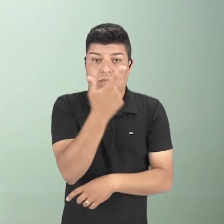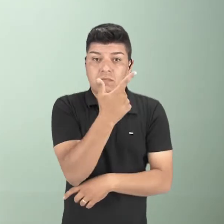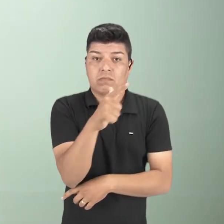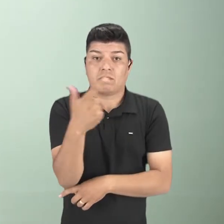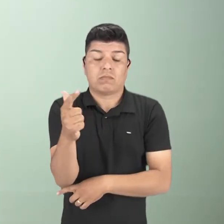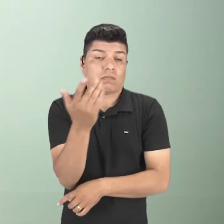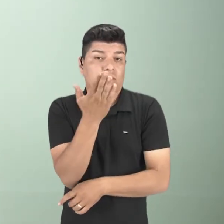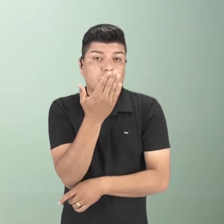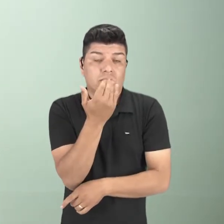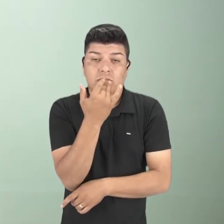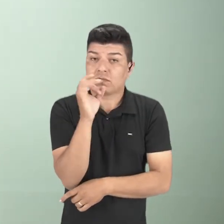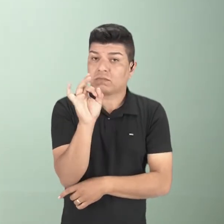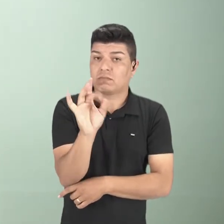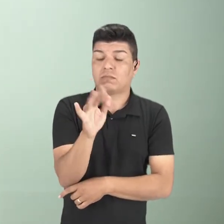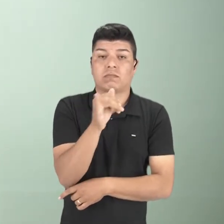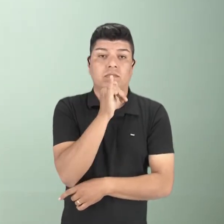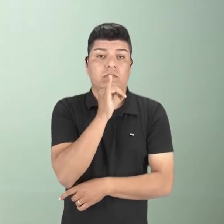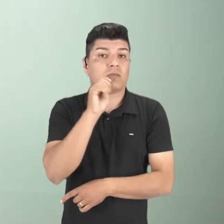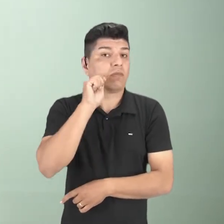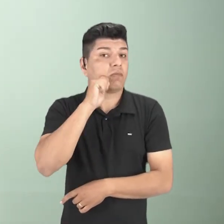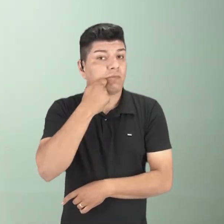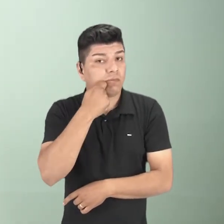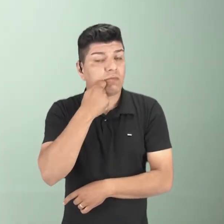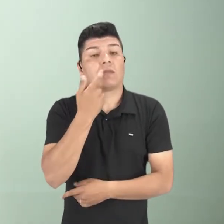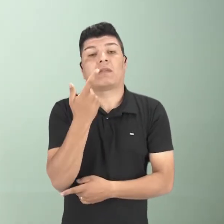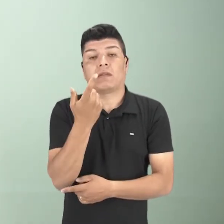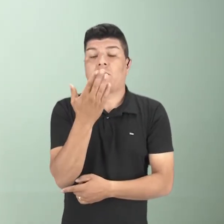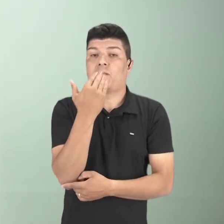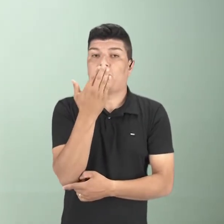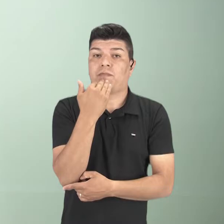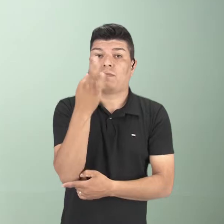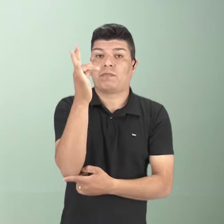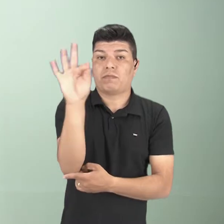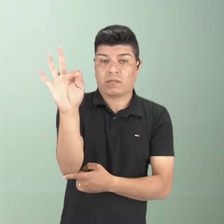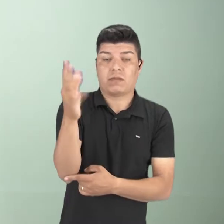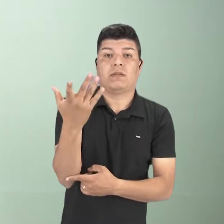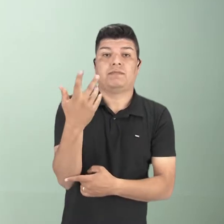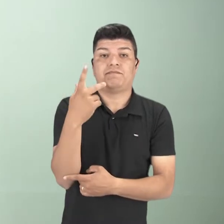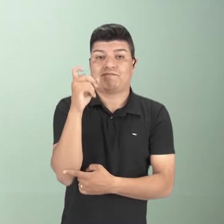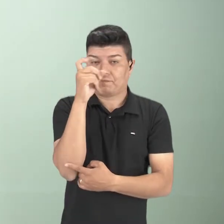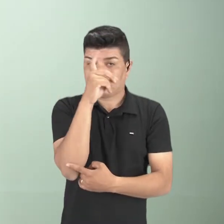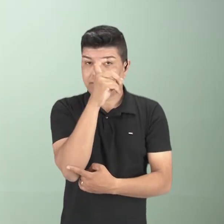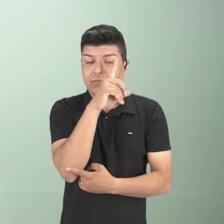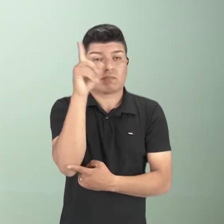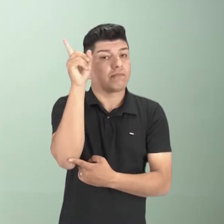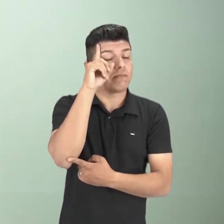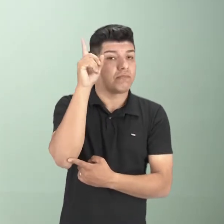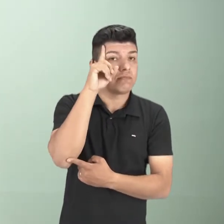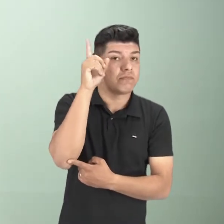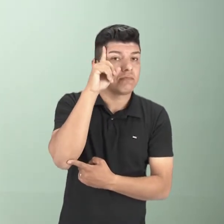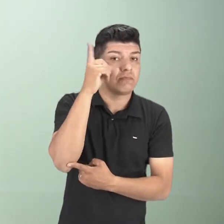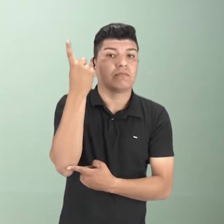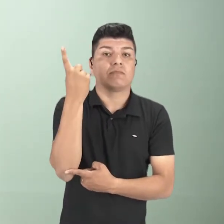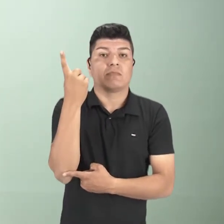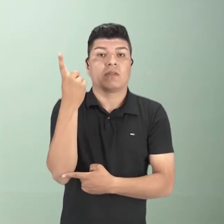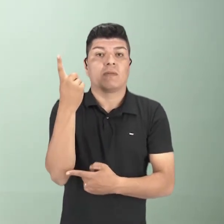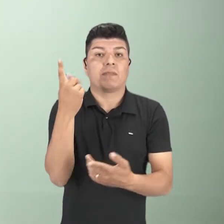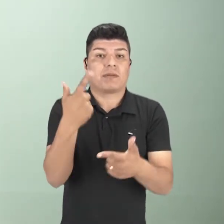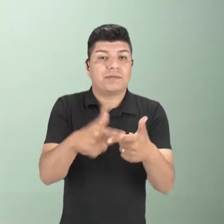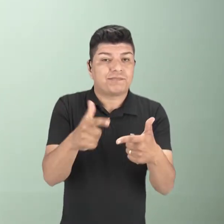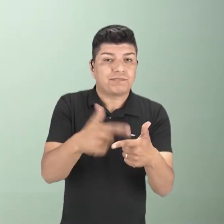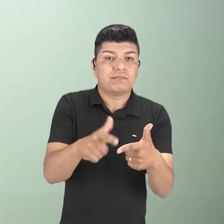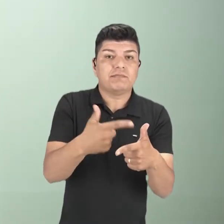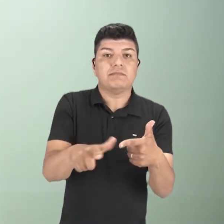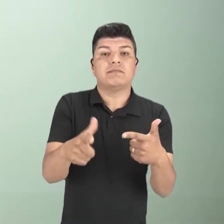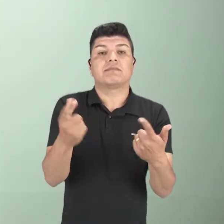comida básica para comer, por exemplo, o pão, que era muito consumido na França, isso vai impactar no dia a dia, isso vai ocasionar